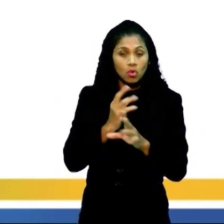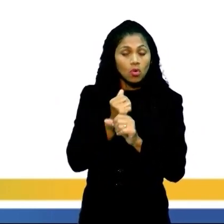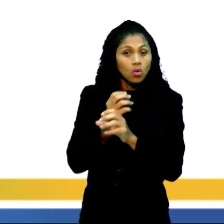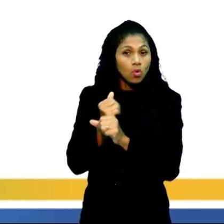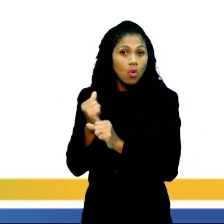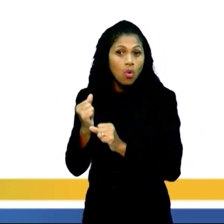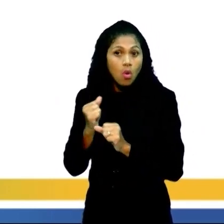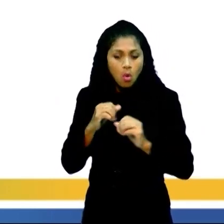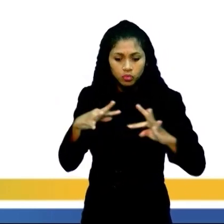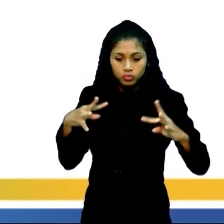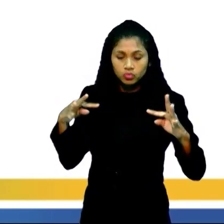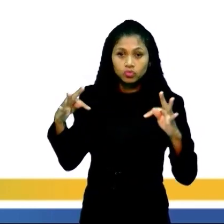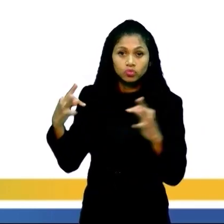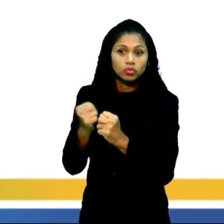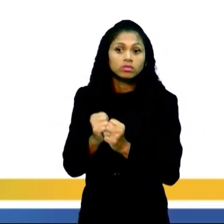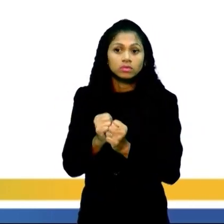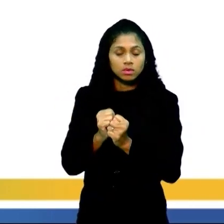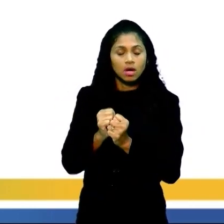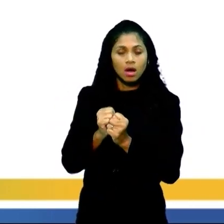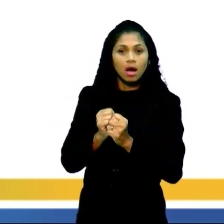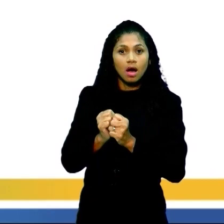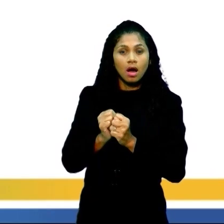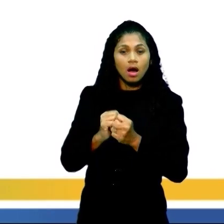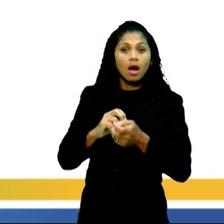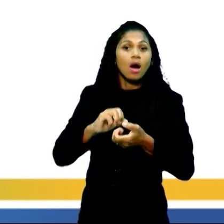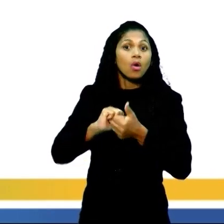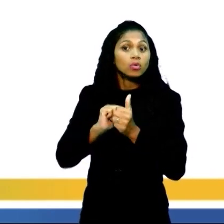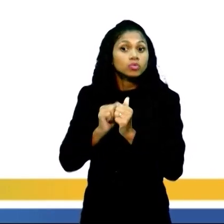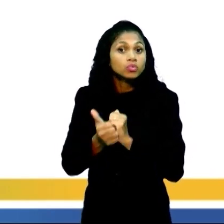assentos desse ônibus no instante